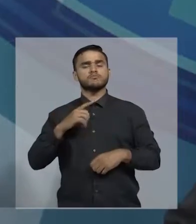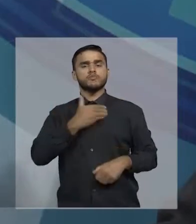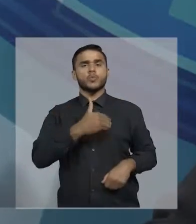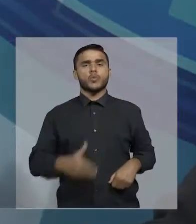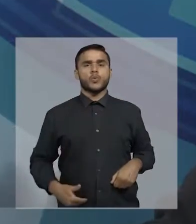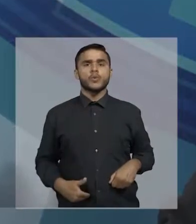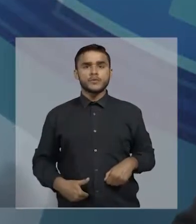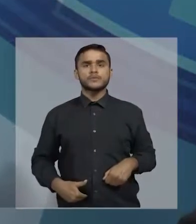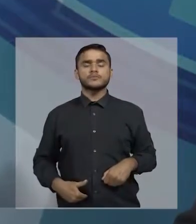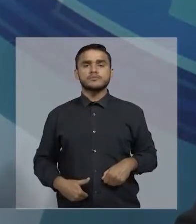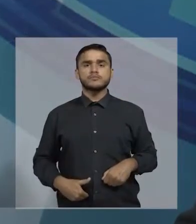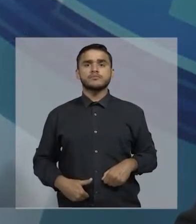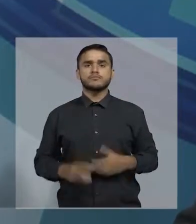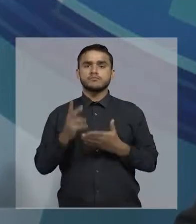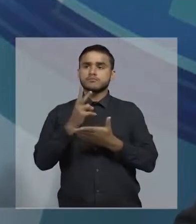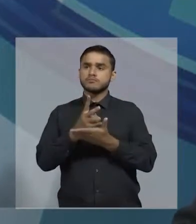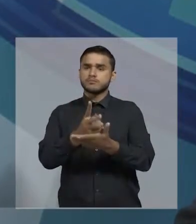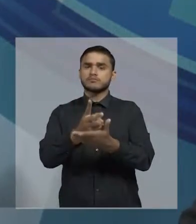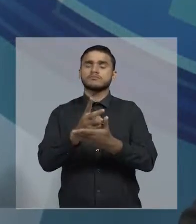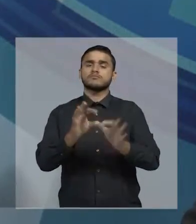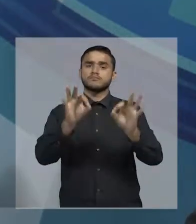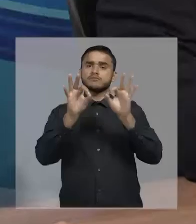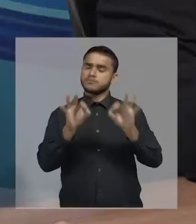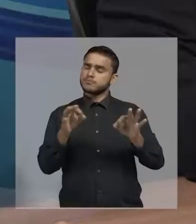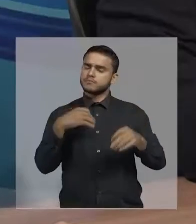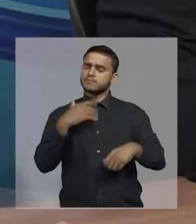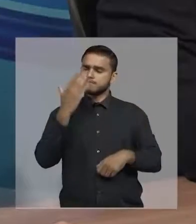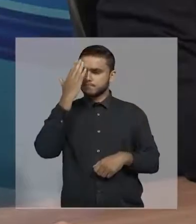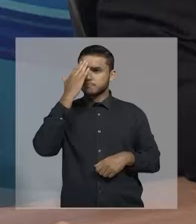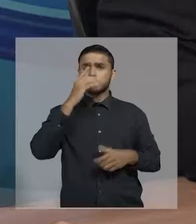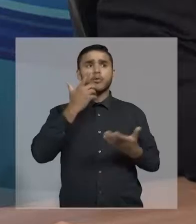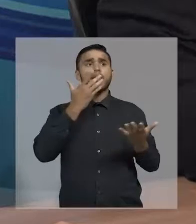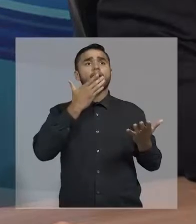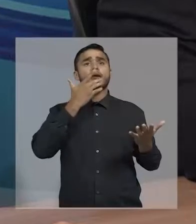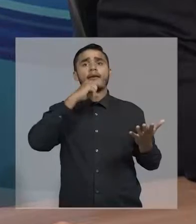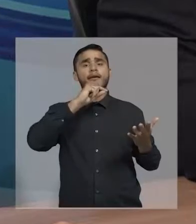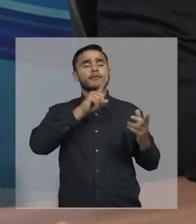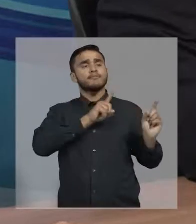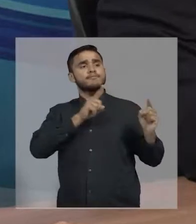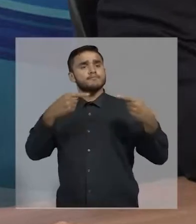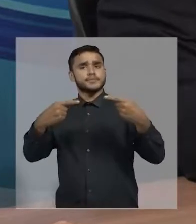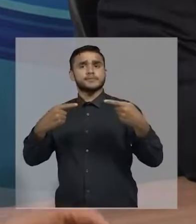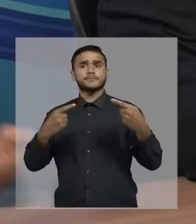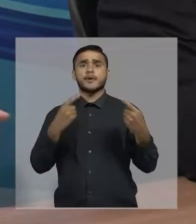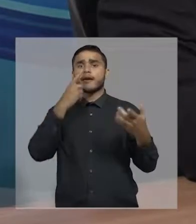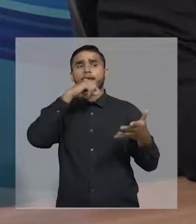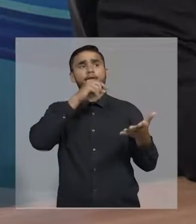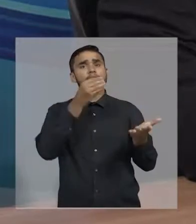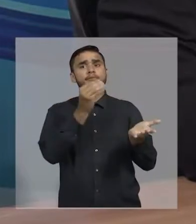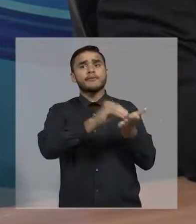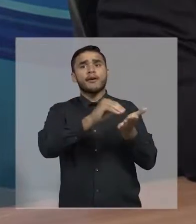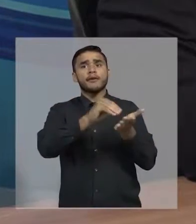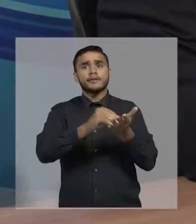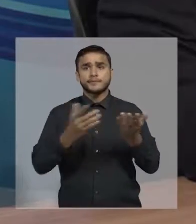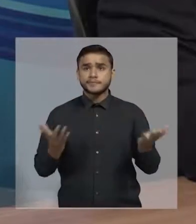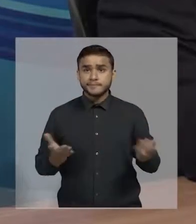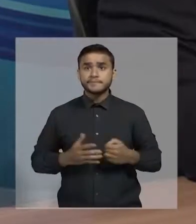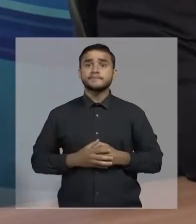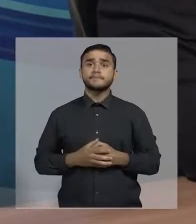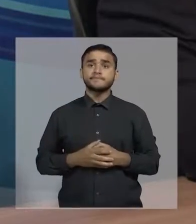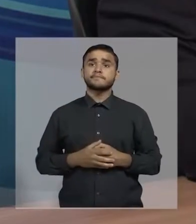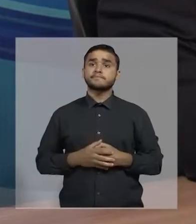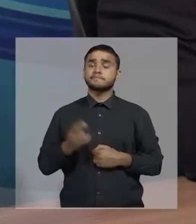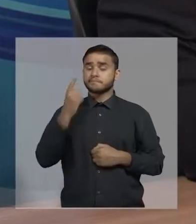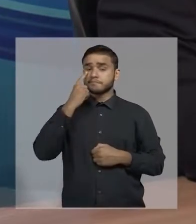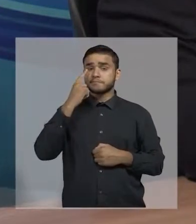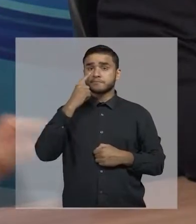Tem o deserto de lideranças. E você lembrou, nesse deserto de lideranças, você excepcionou o senador